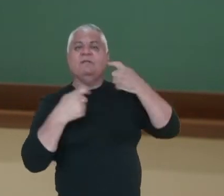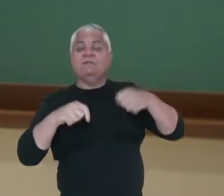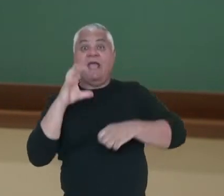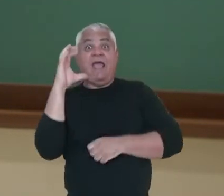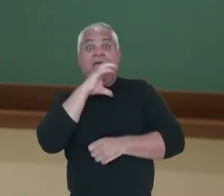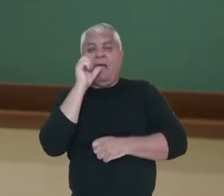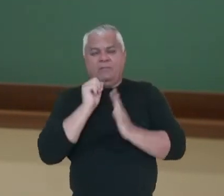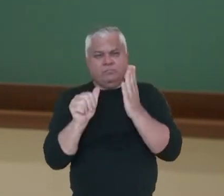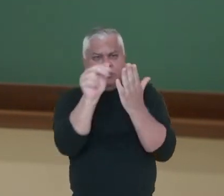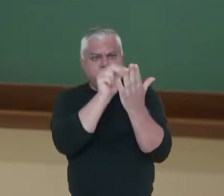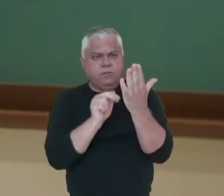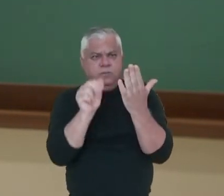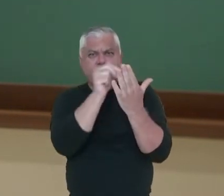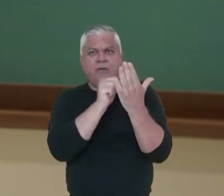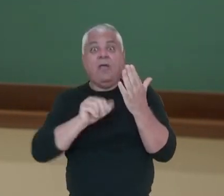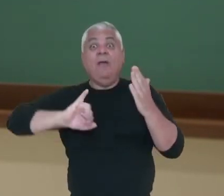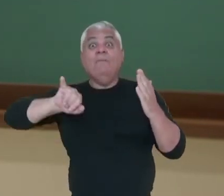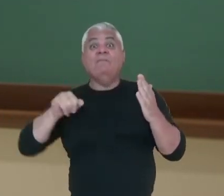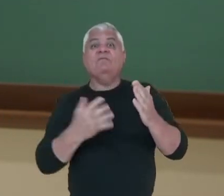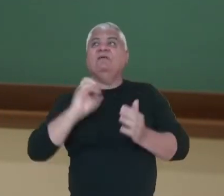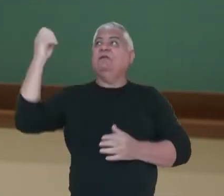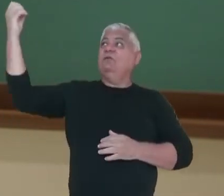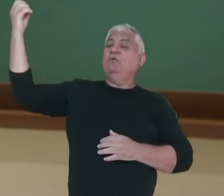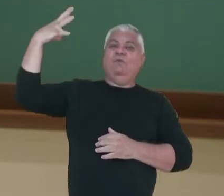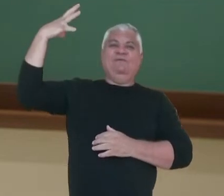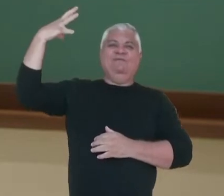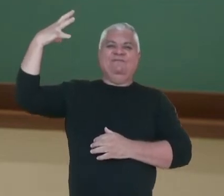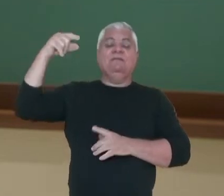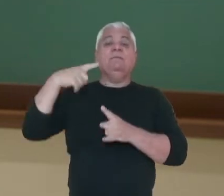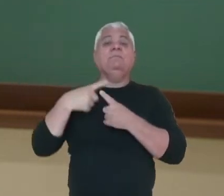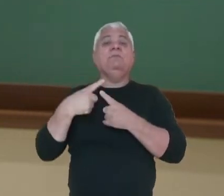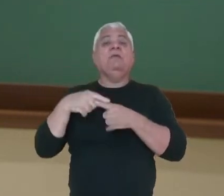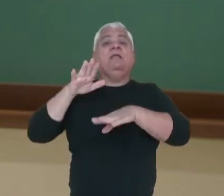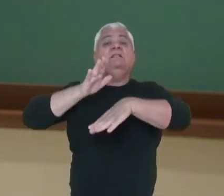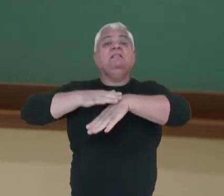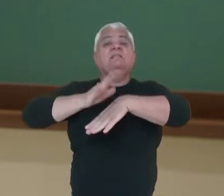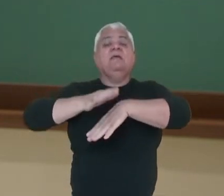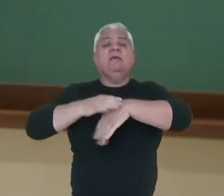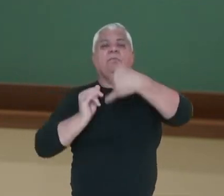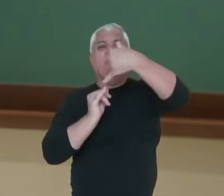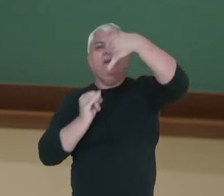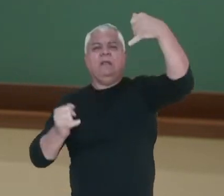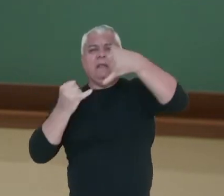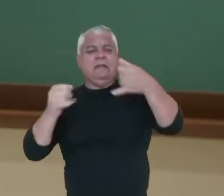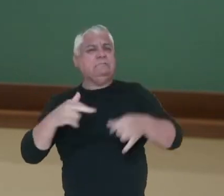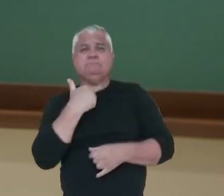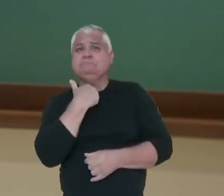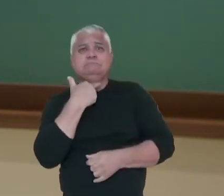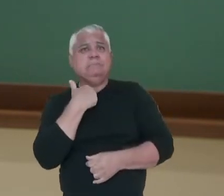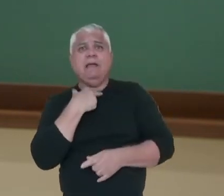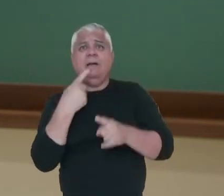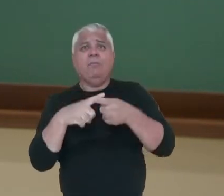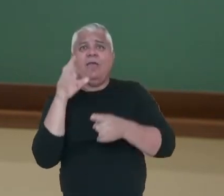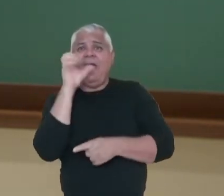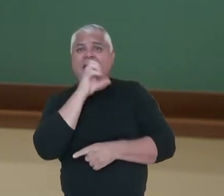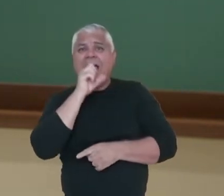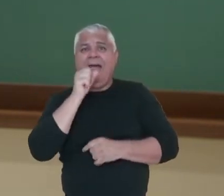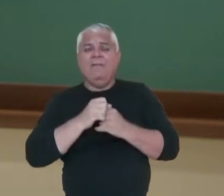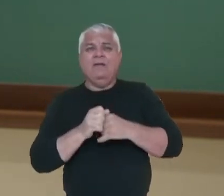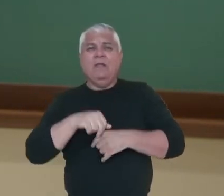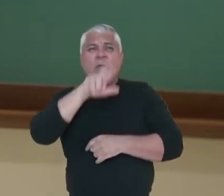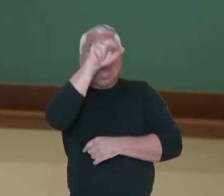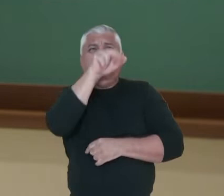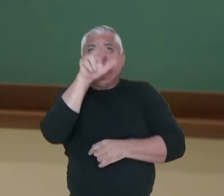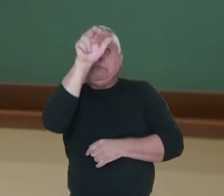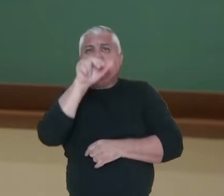rápida. Essa pintura mais rápida vai fazer o quê? Vai fazer que não dê tempo de fazer linhas. Então, no lugar de fazer 10, 15 pincelados